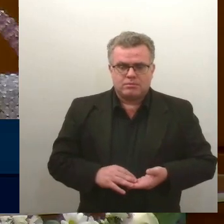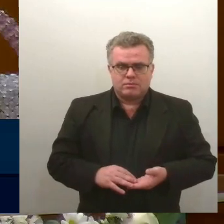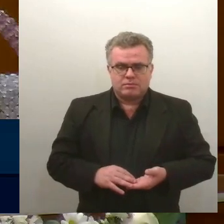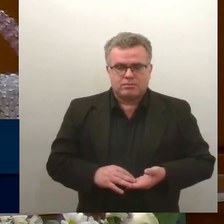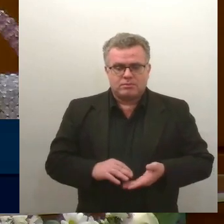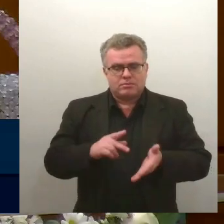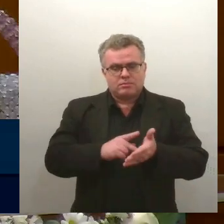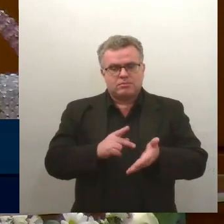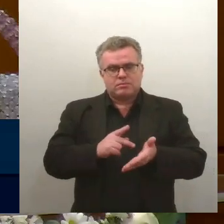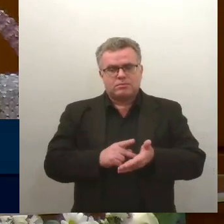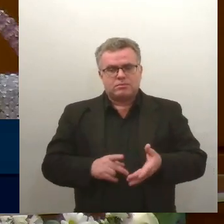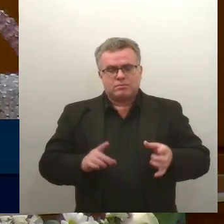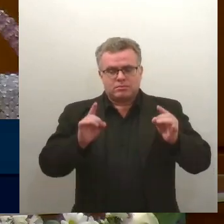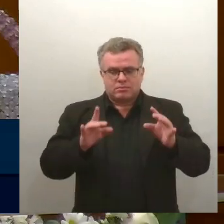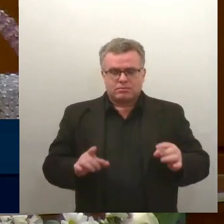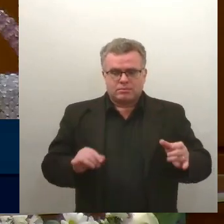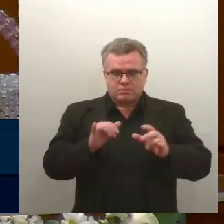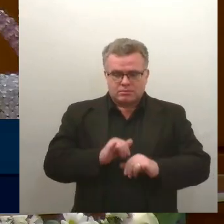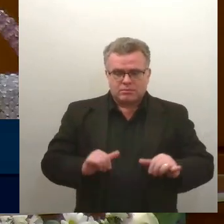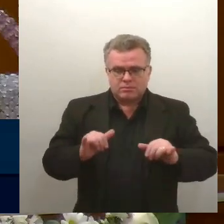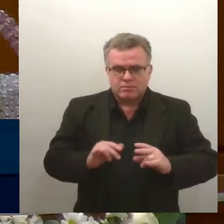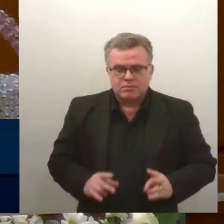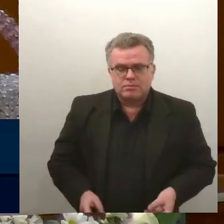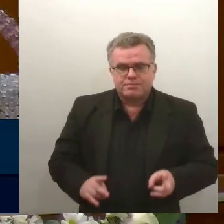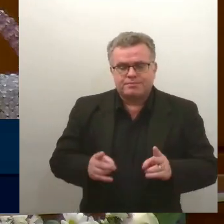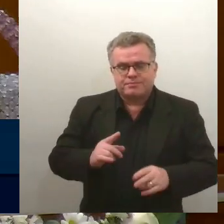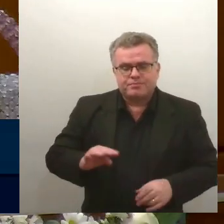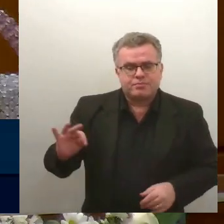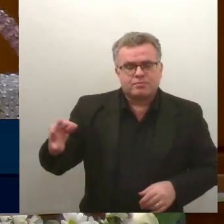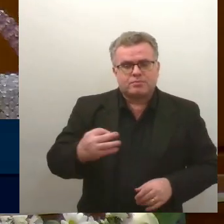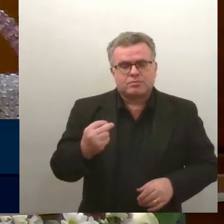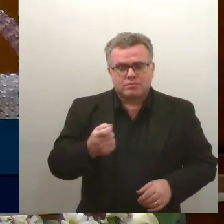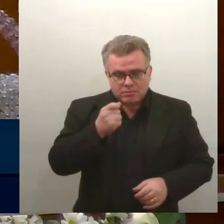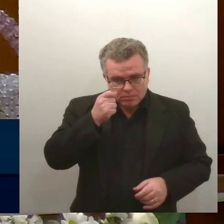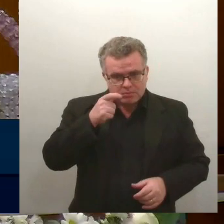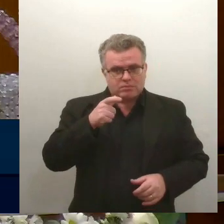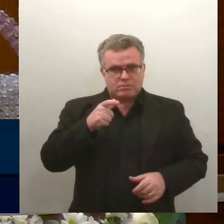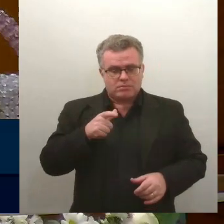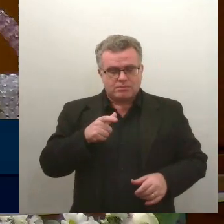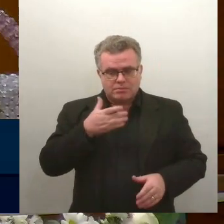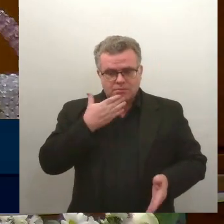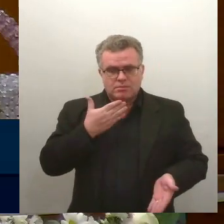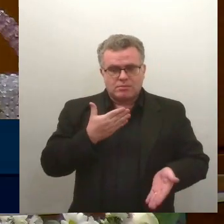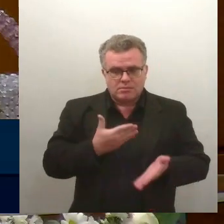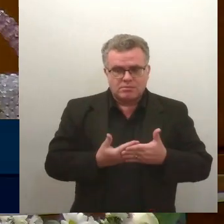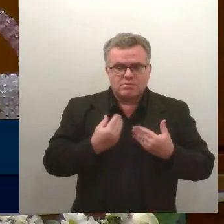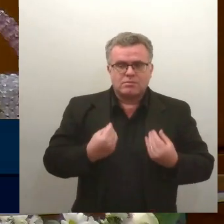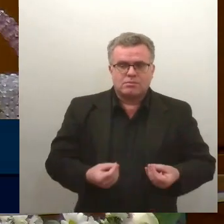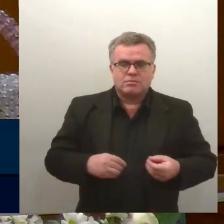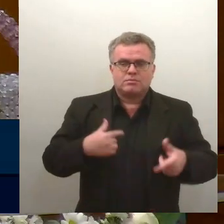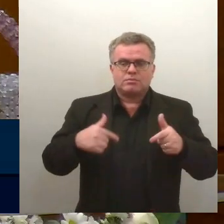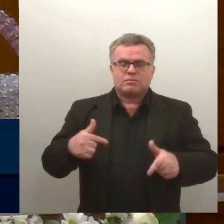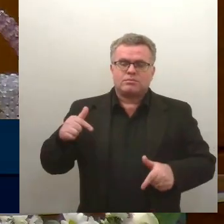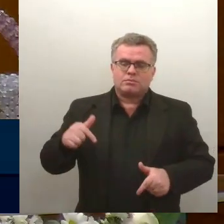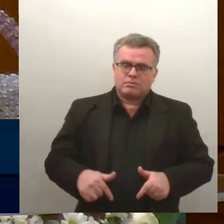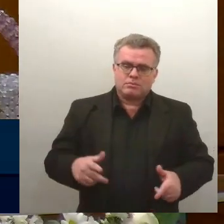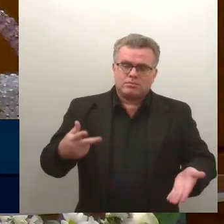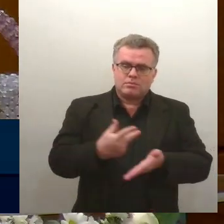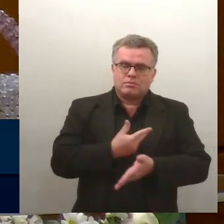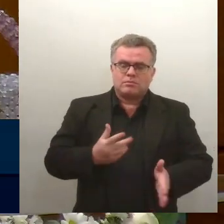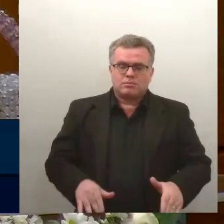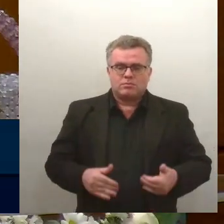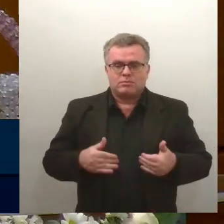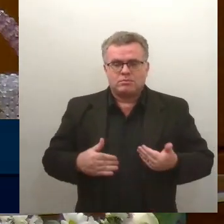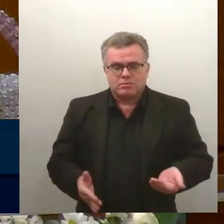causou impacto e chamou a atenção para a realidade local em um tempo onde a maior predominância das informações